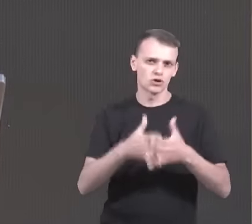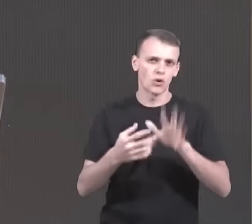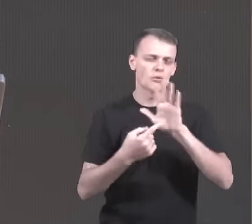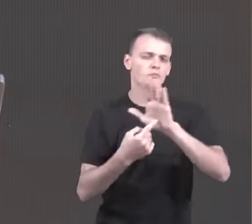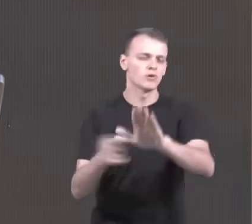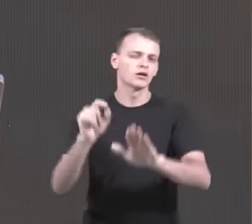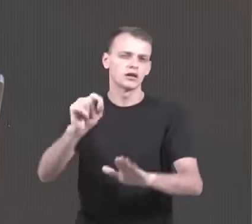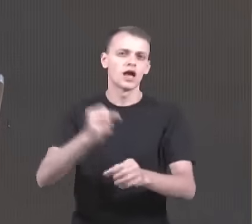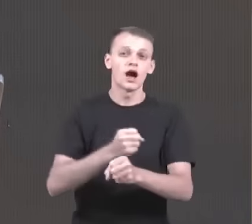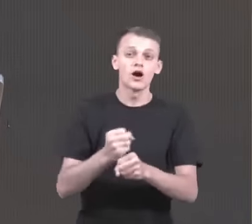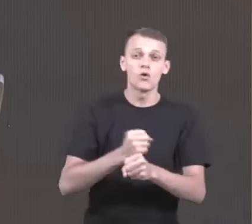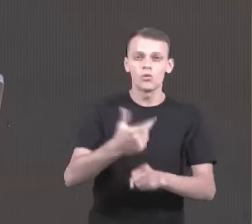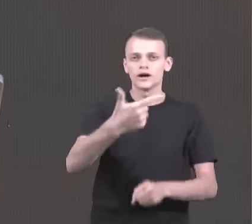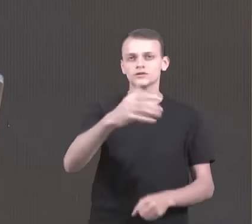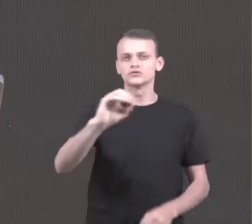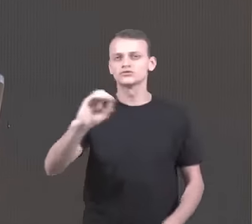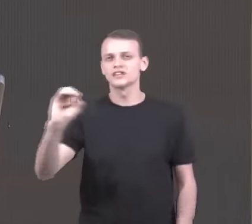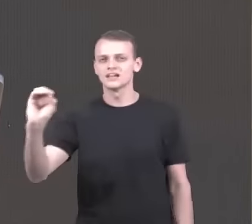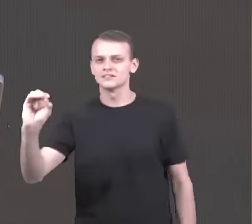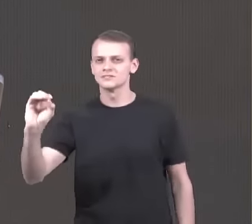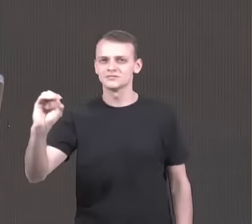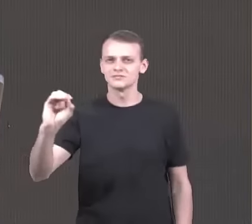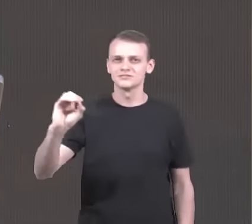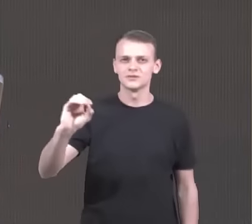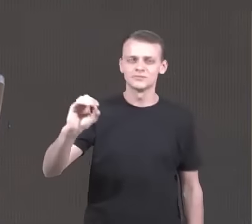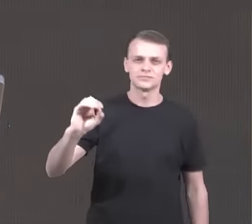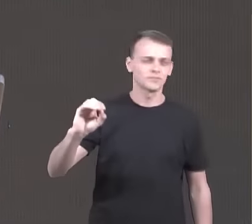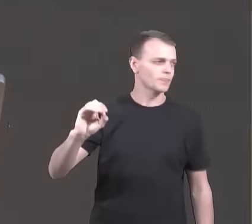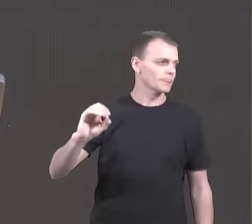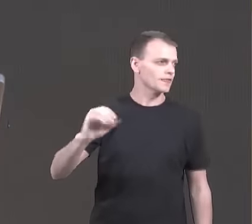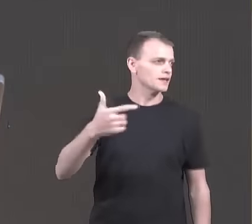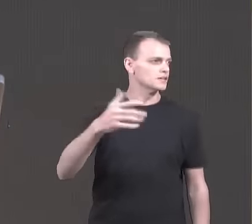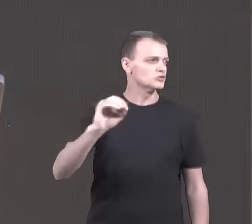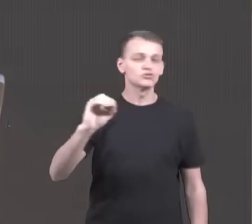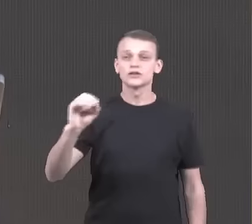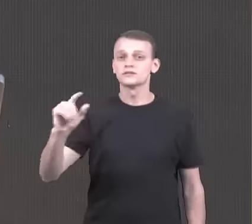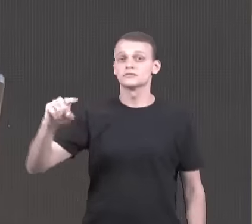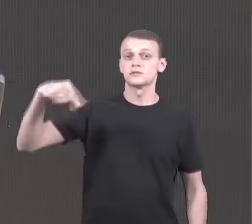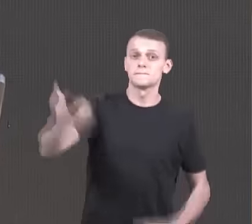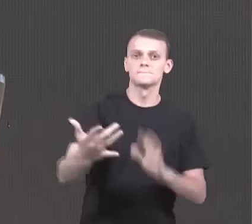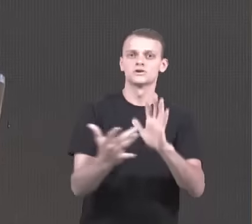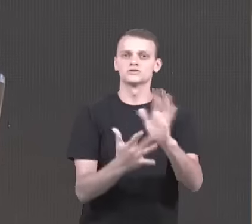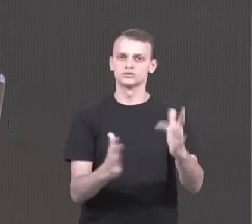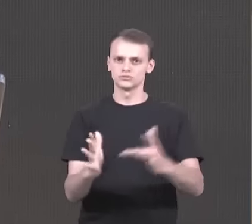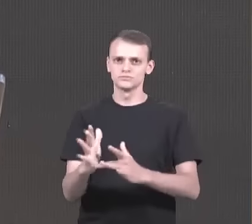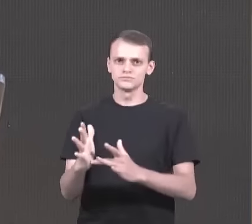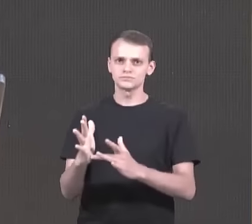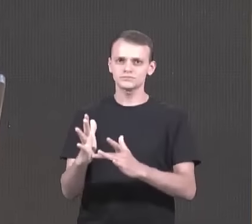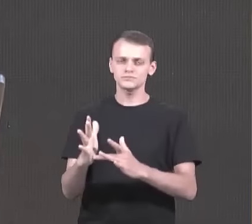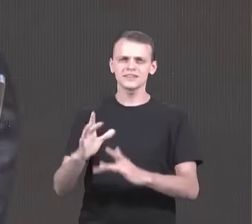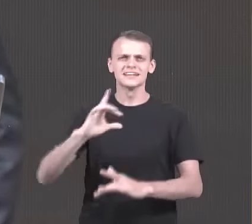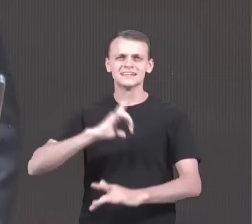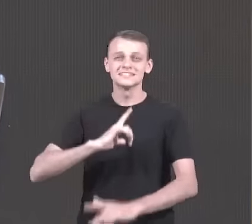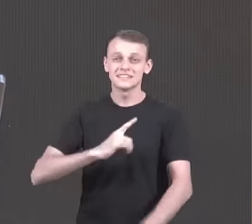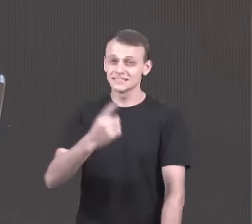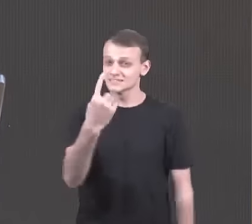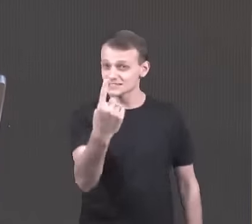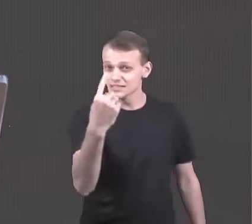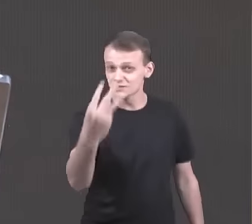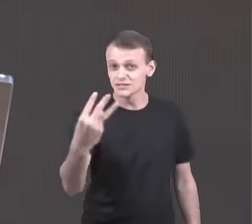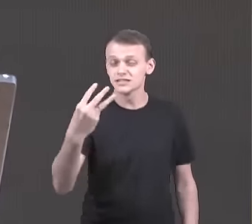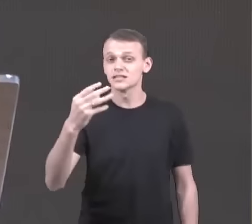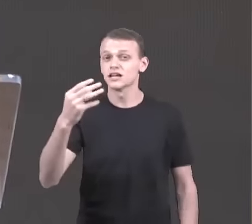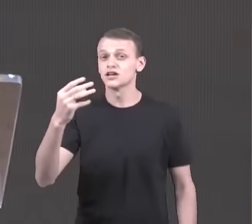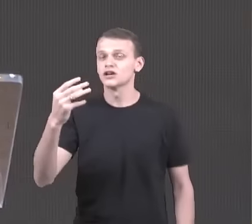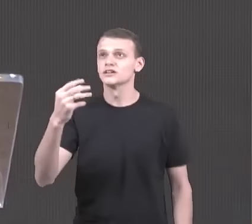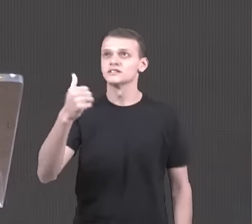ano 200 da nossa era, 200 anno domini, 200 depois de Cristo, havia 131